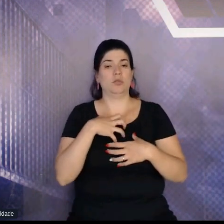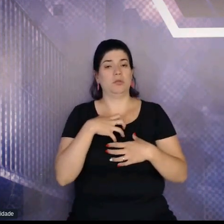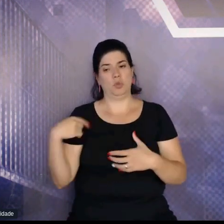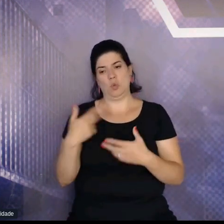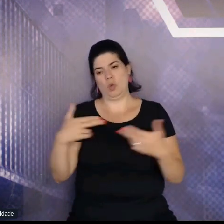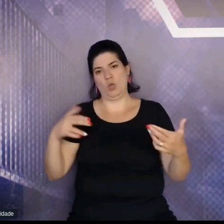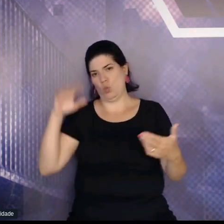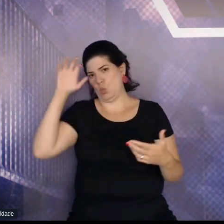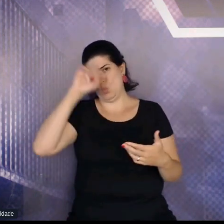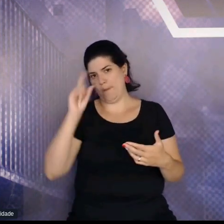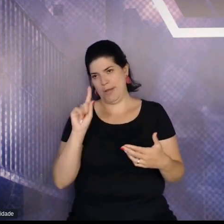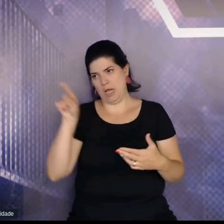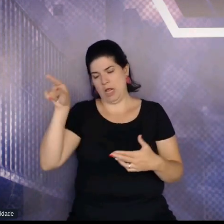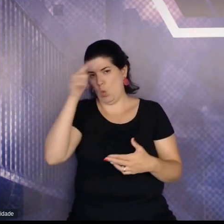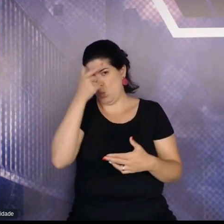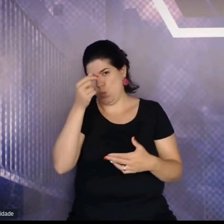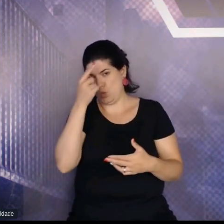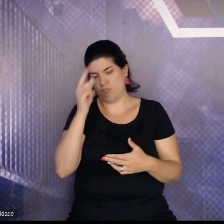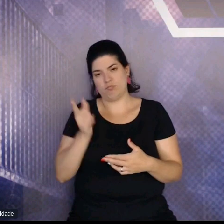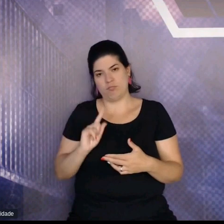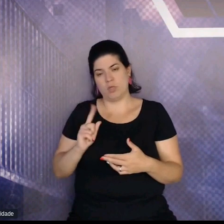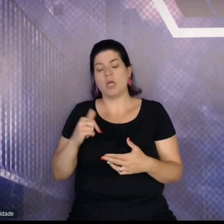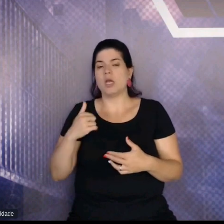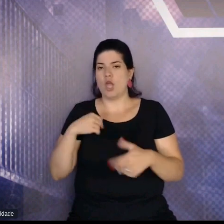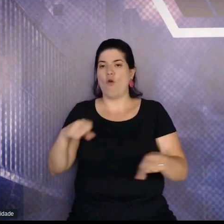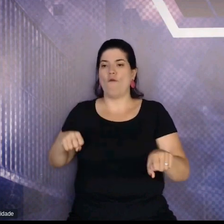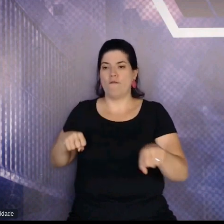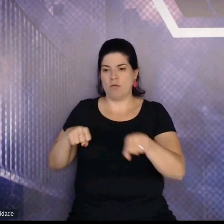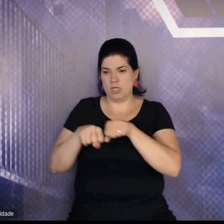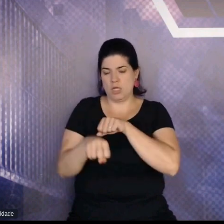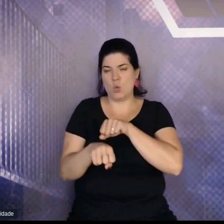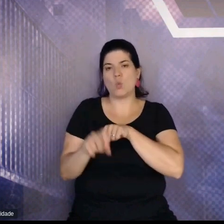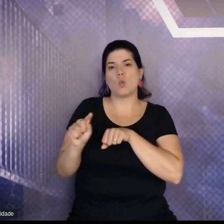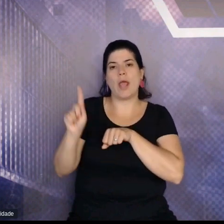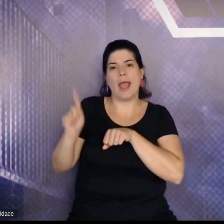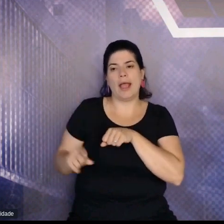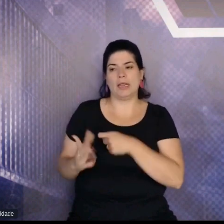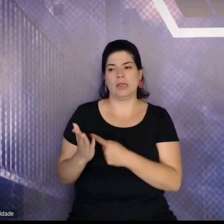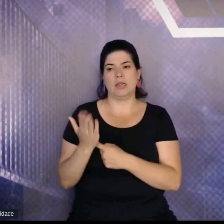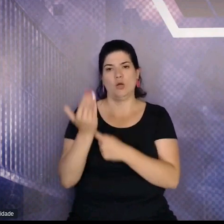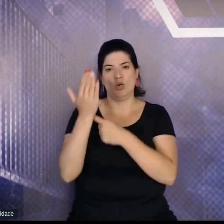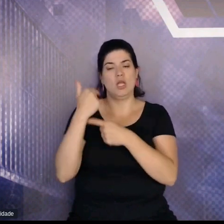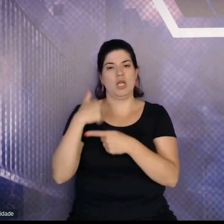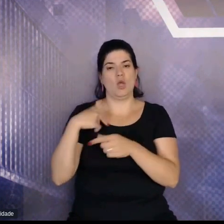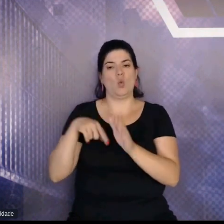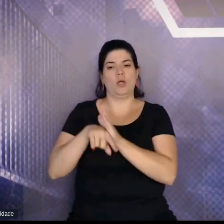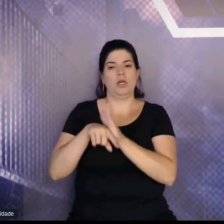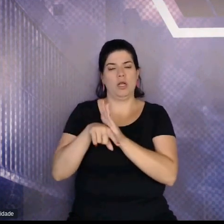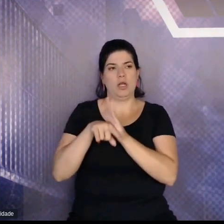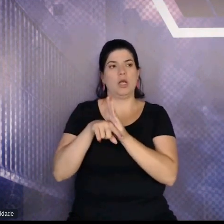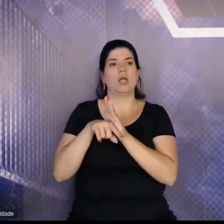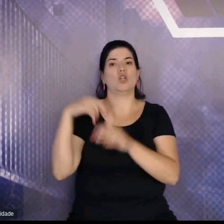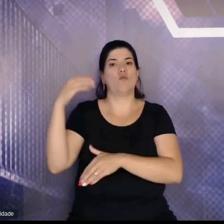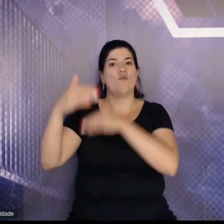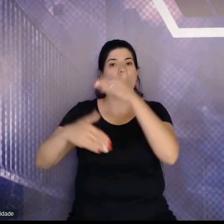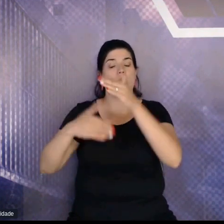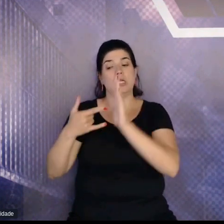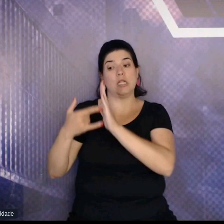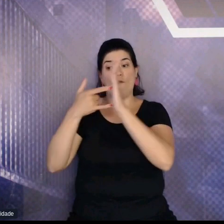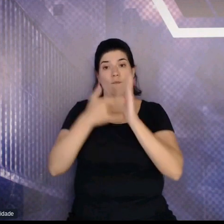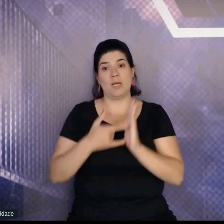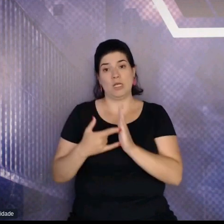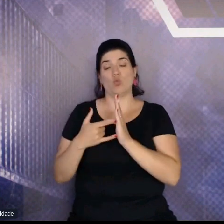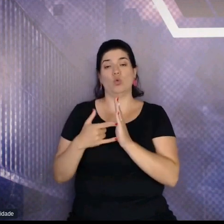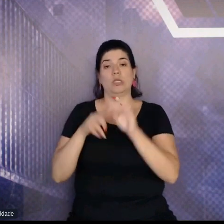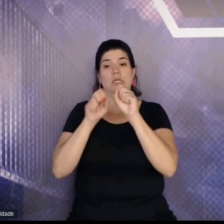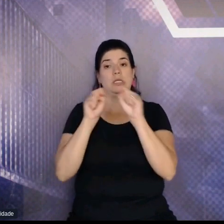em universidade, né? Minha formação é tecnologia, né? Sou formado em análise e desenvolvimento de sistemas. A gente não teve